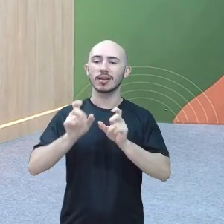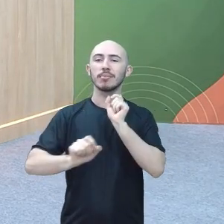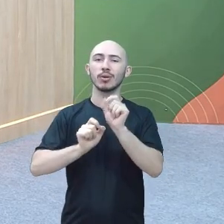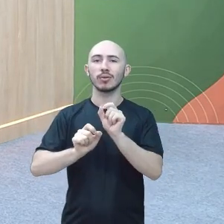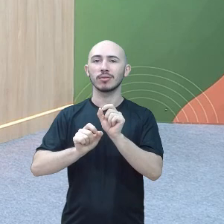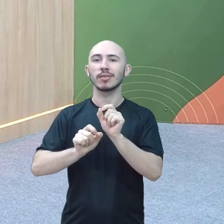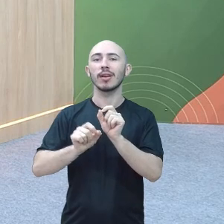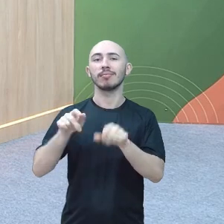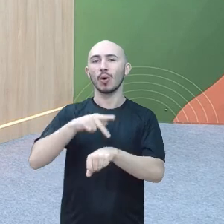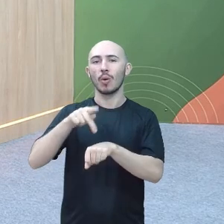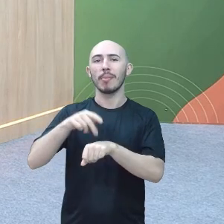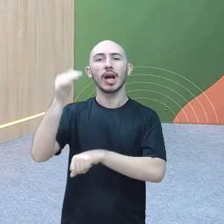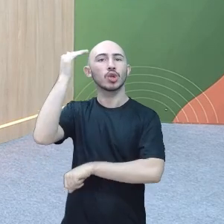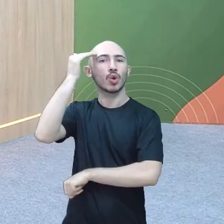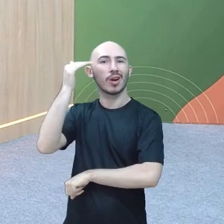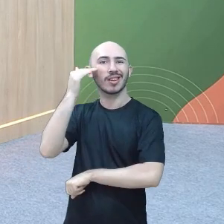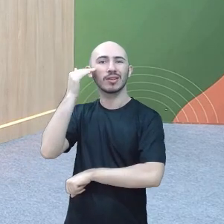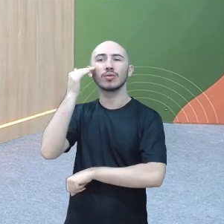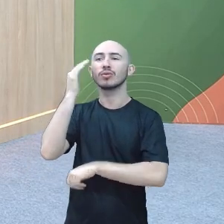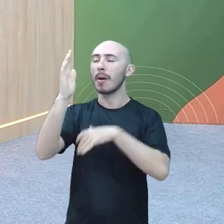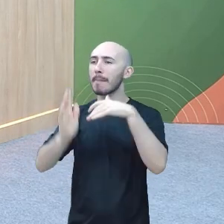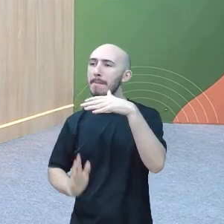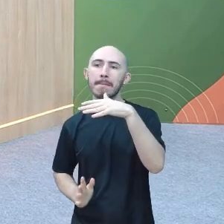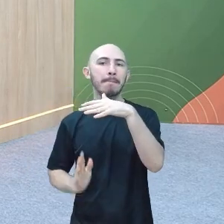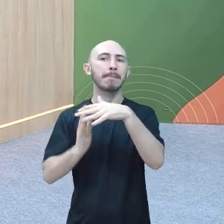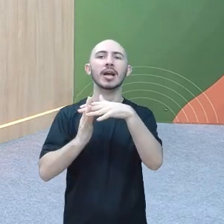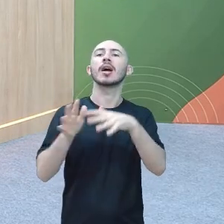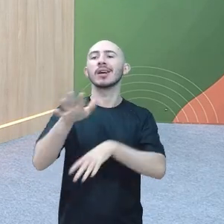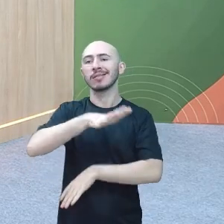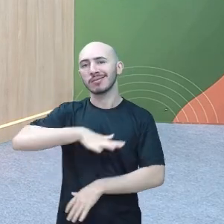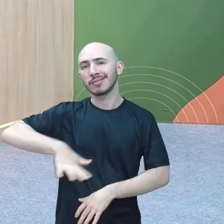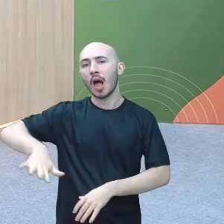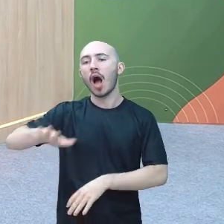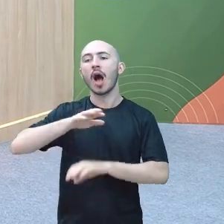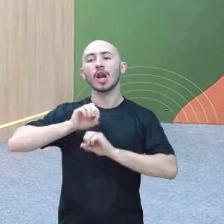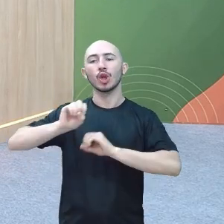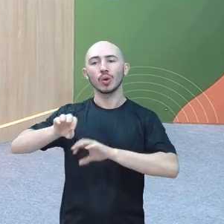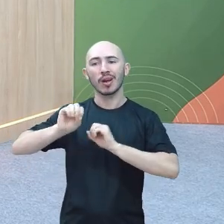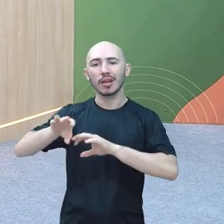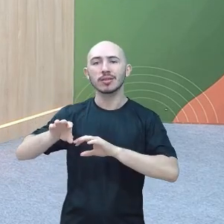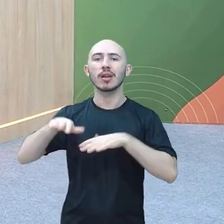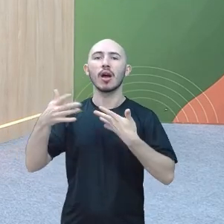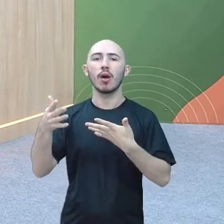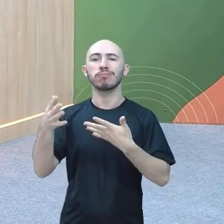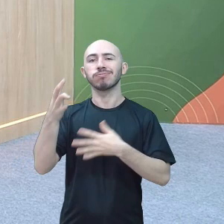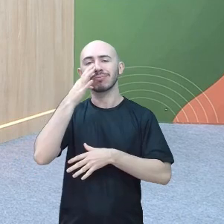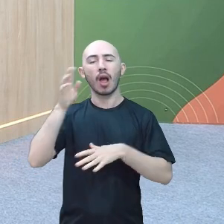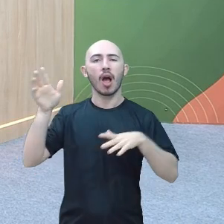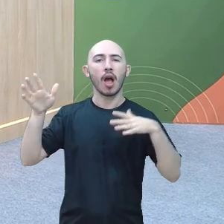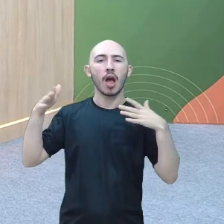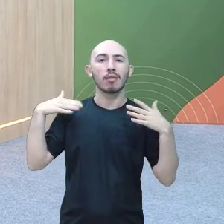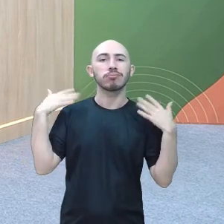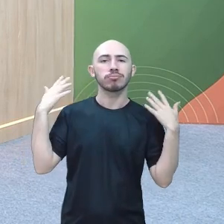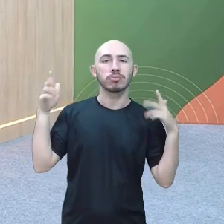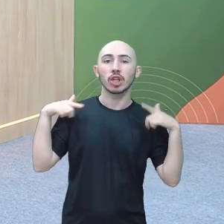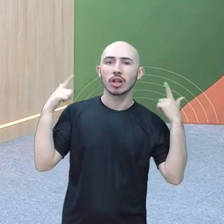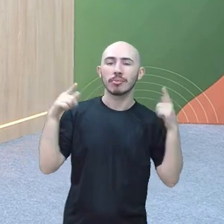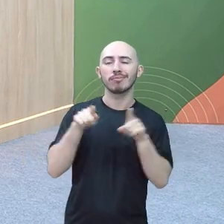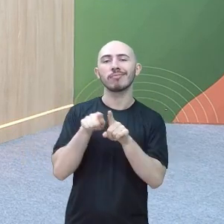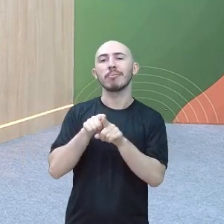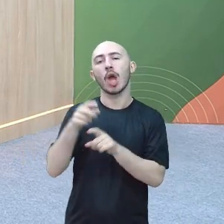Sul como ela é hoje, uma potência na educação, no entretenimento, na cultura